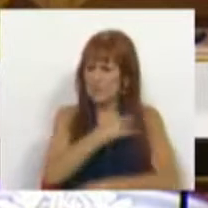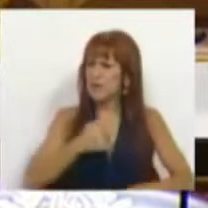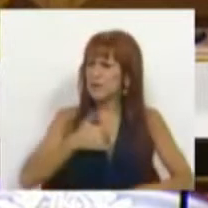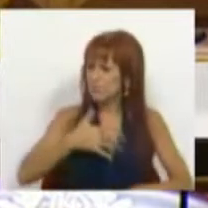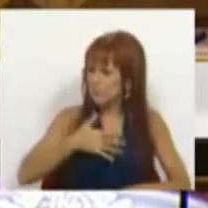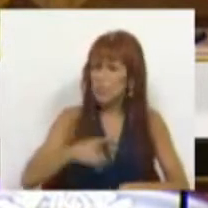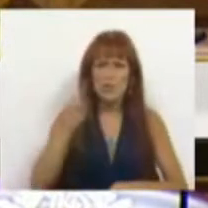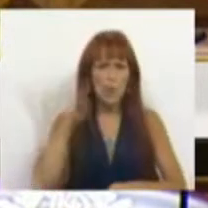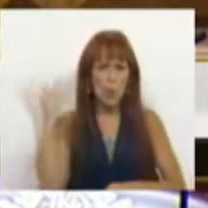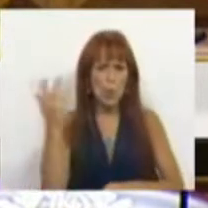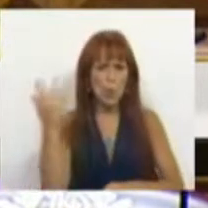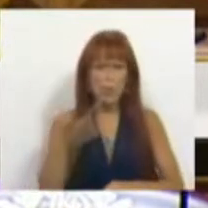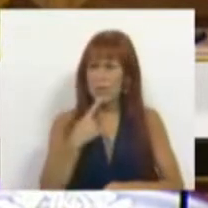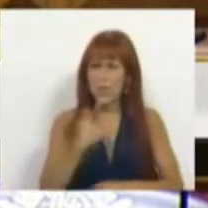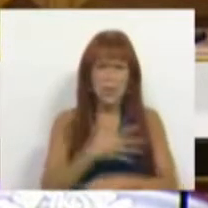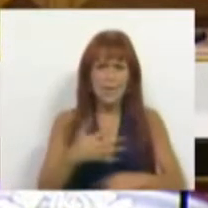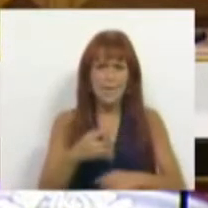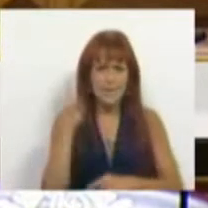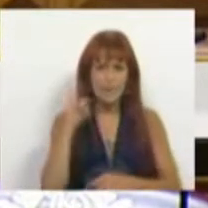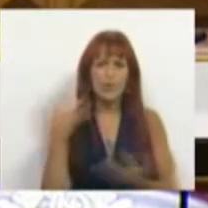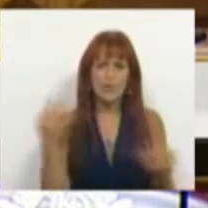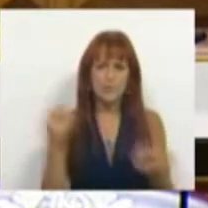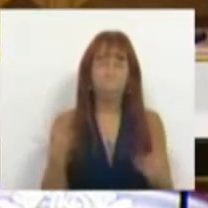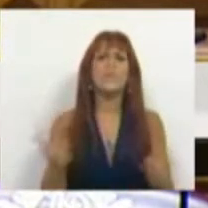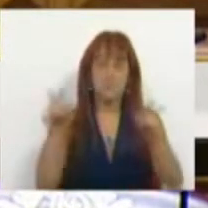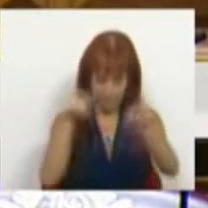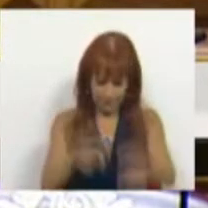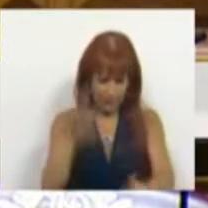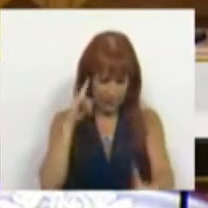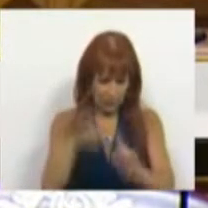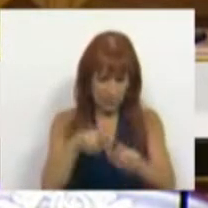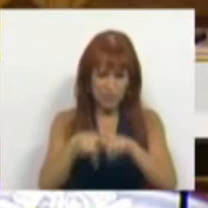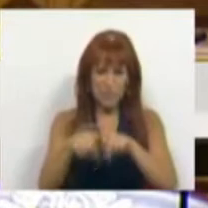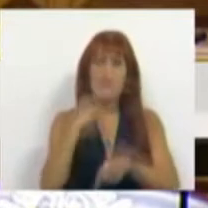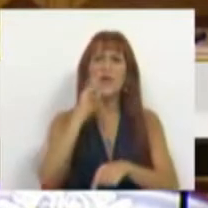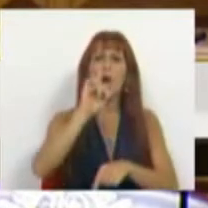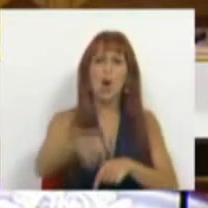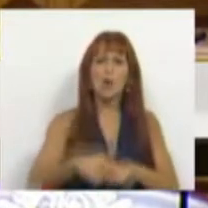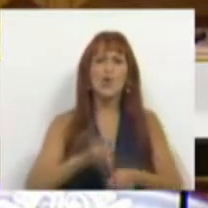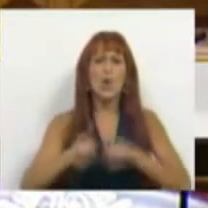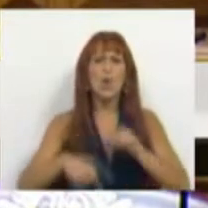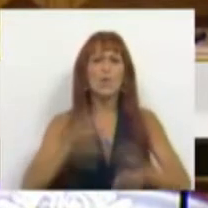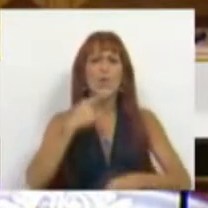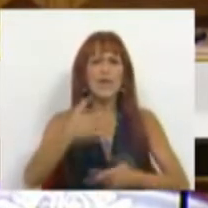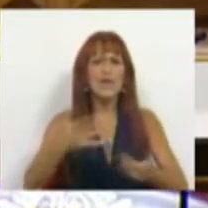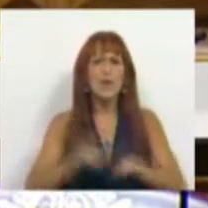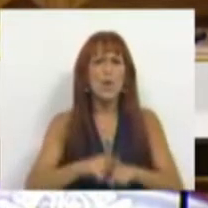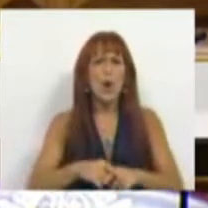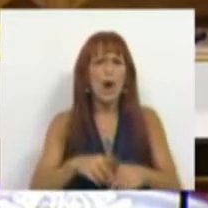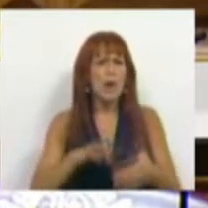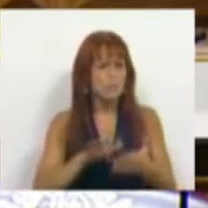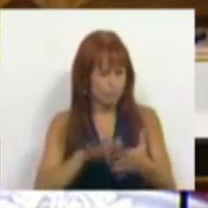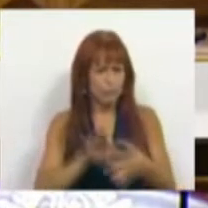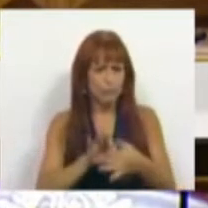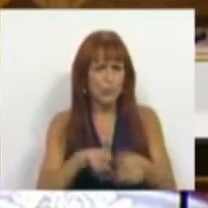e um valor cultural enorme e muito relevante. Ainda à questão política, dizer o seguinte, aquilo que aqui foi dito não está fora da realidade